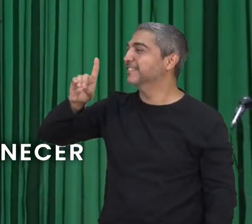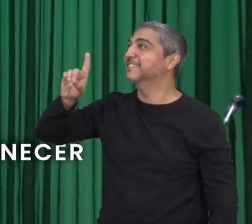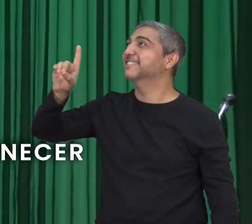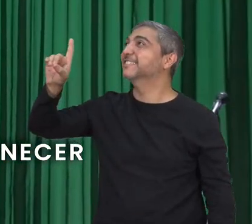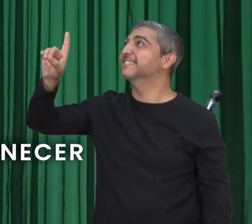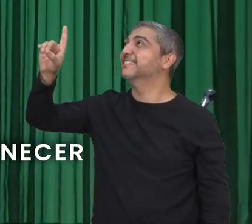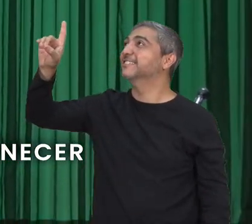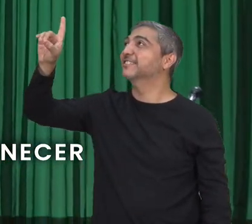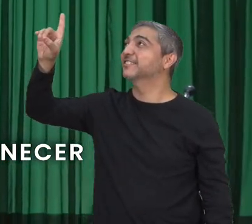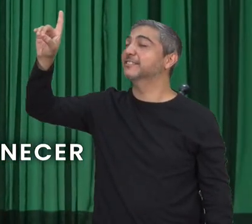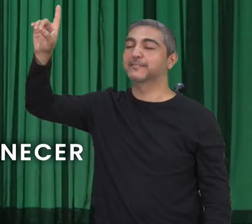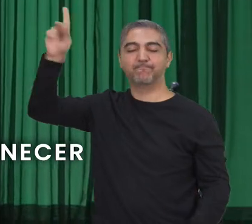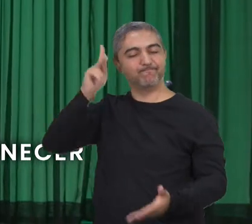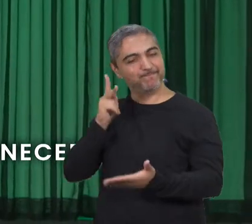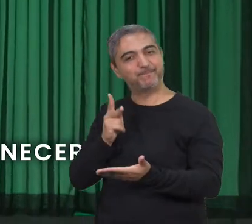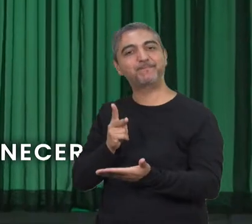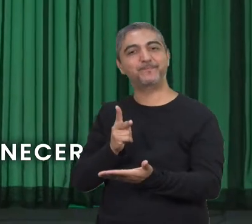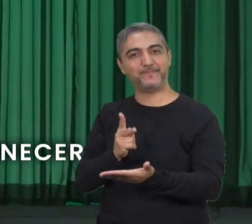ligados em ti.